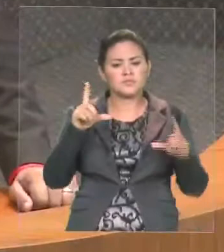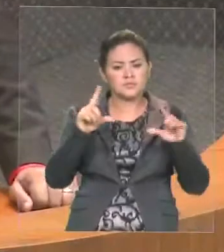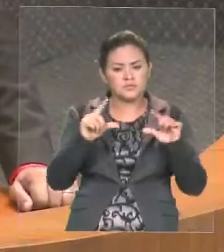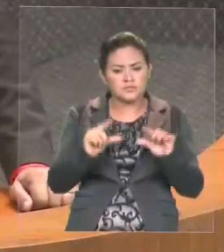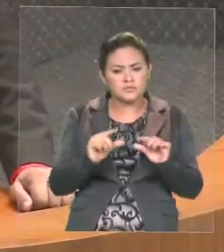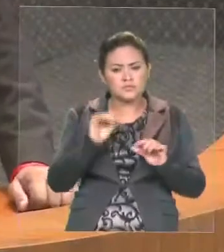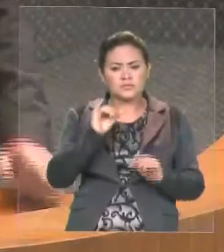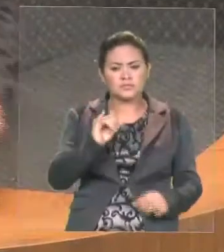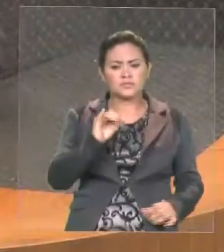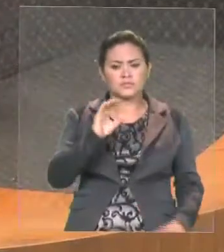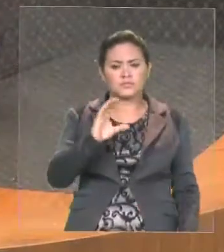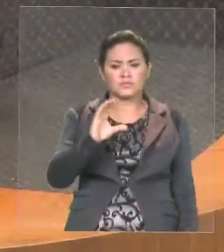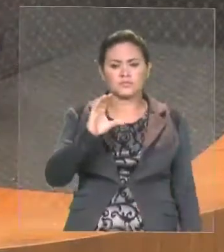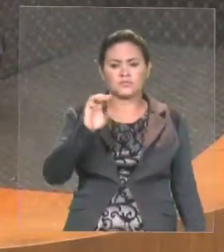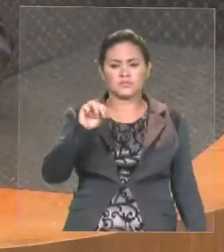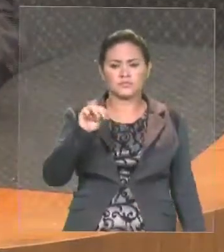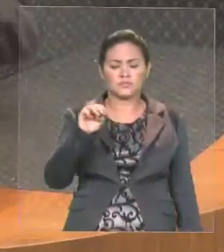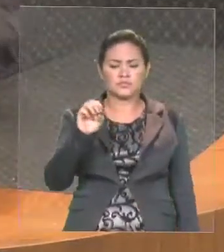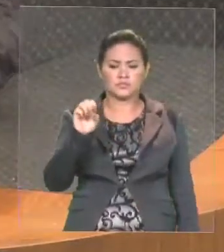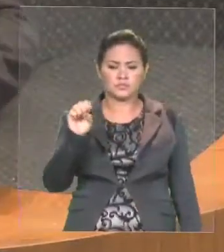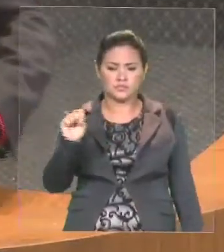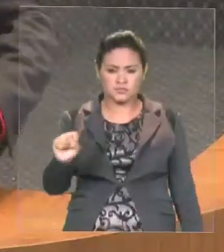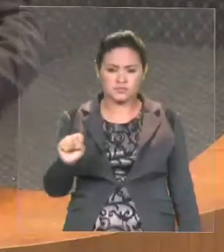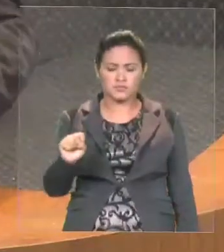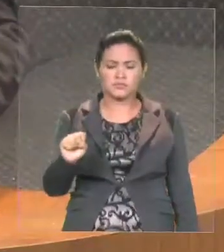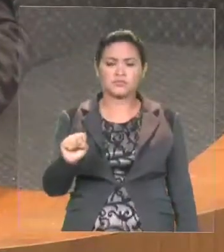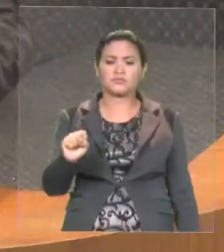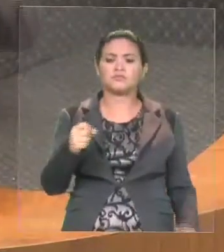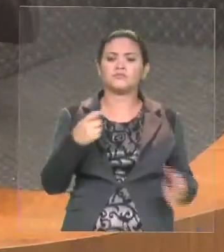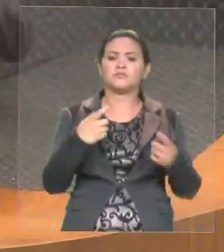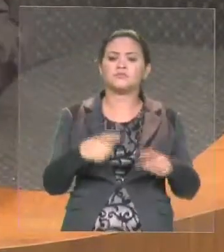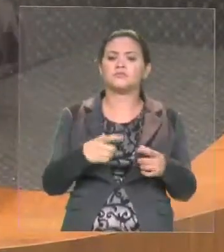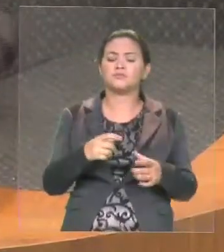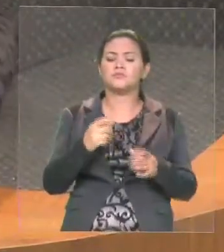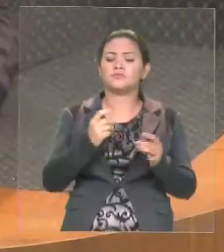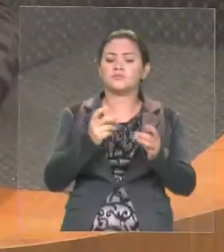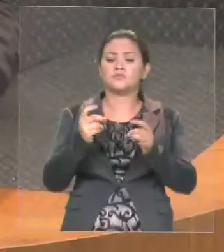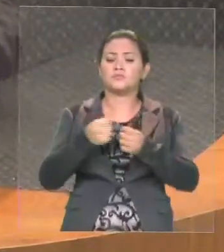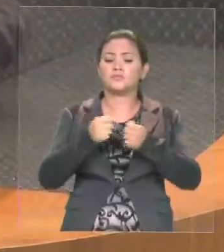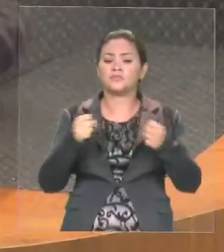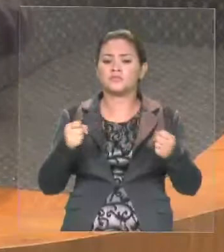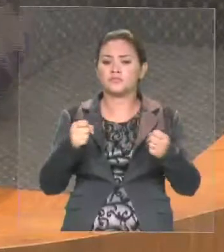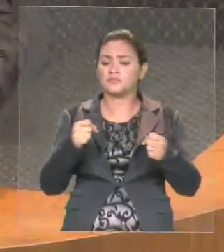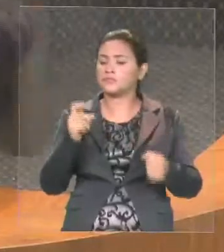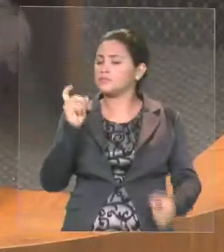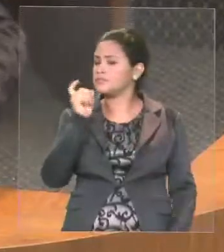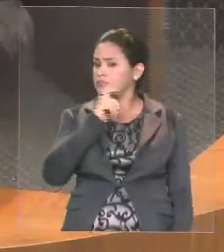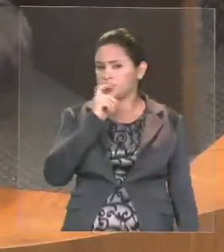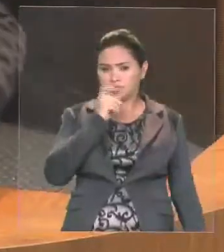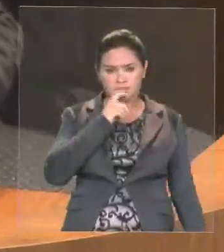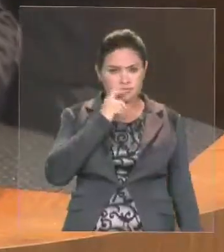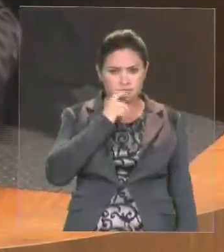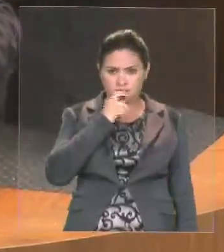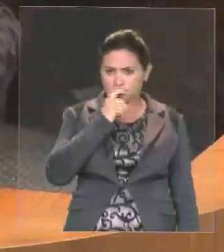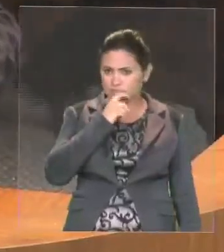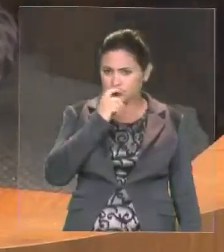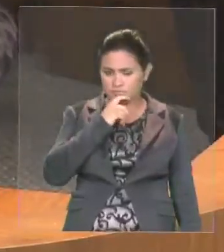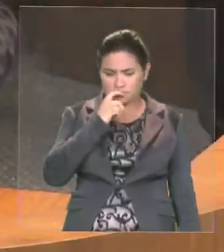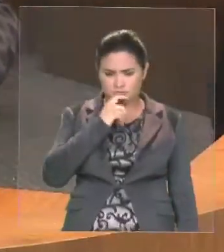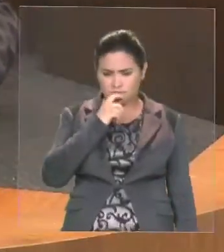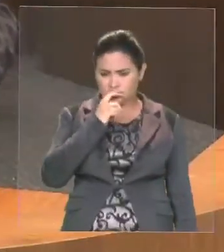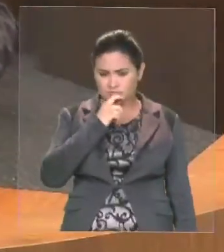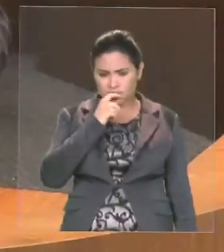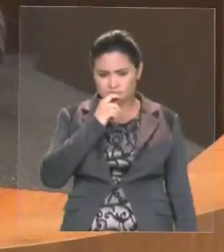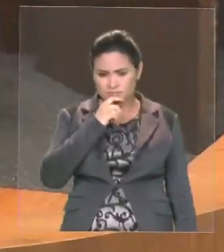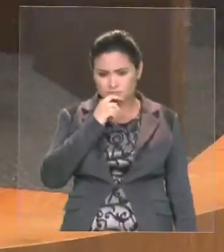ICMS para os centros de distribuição, o que não é verdade. O próprio presidente da Associação